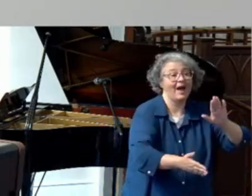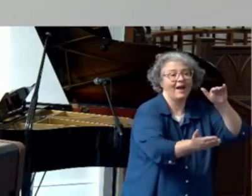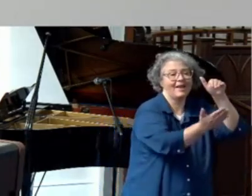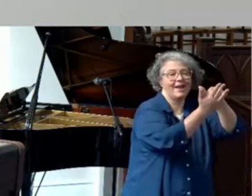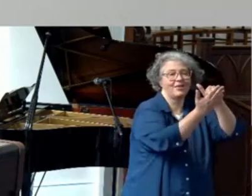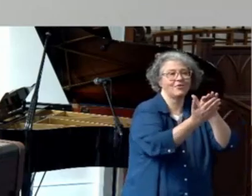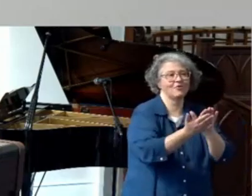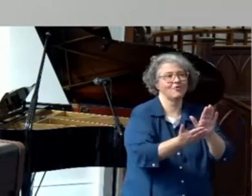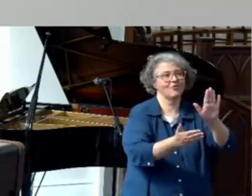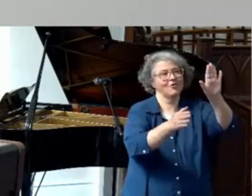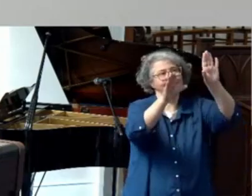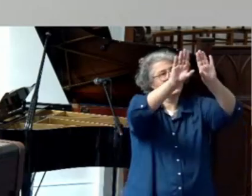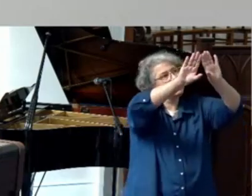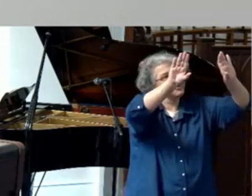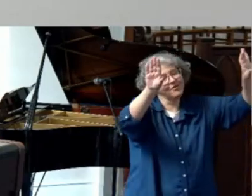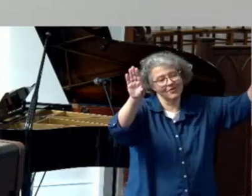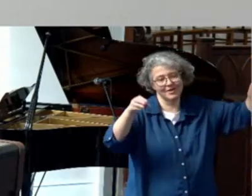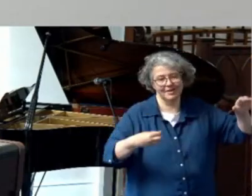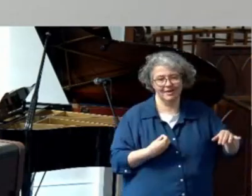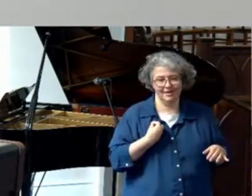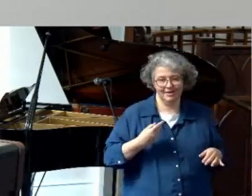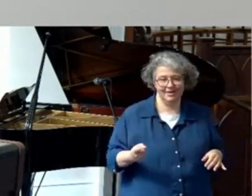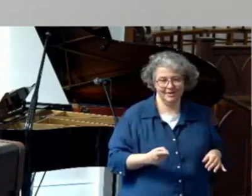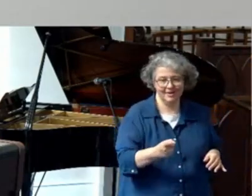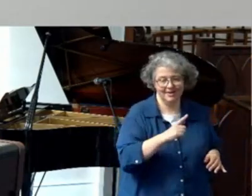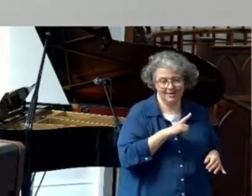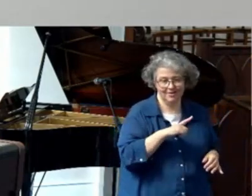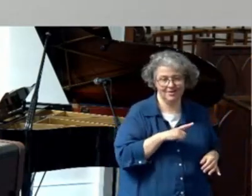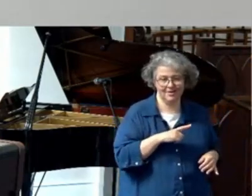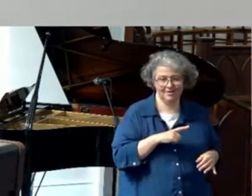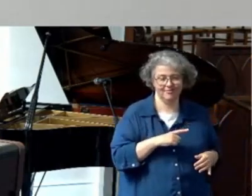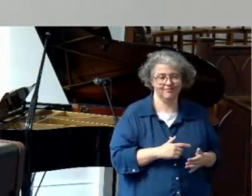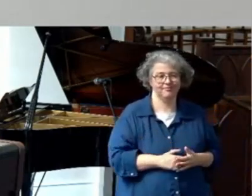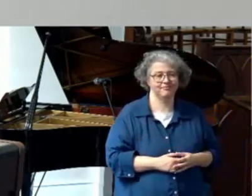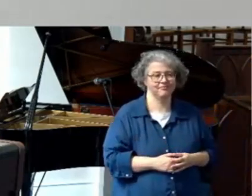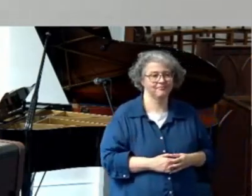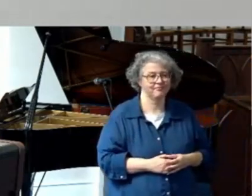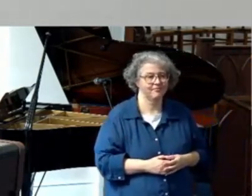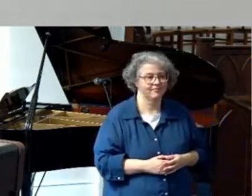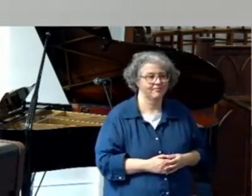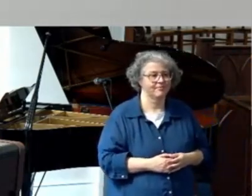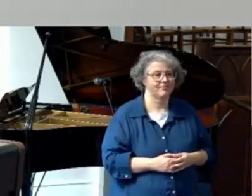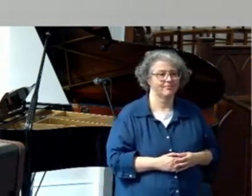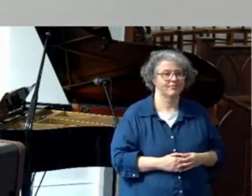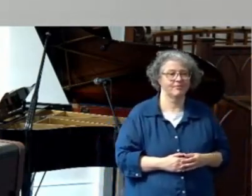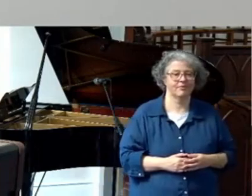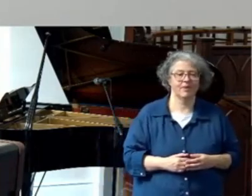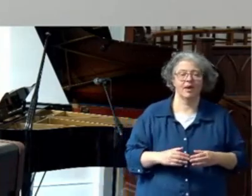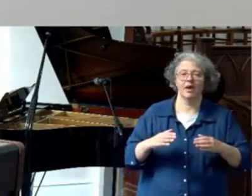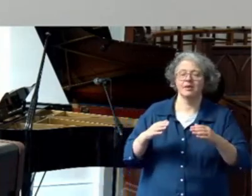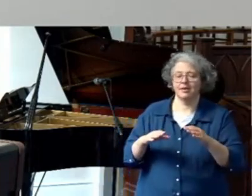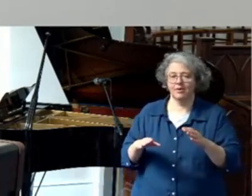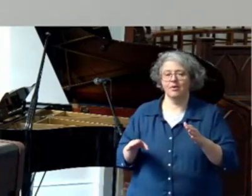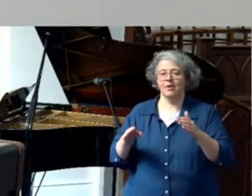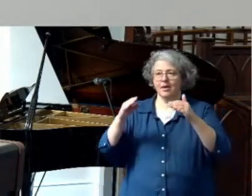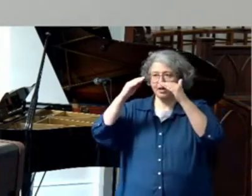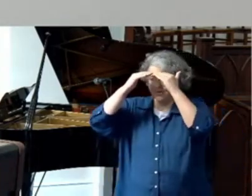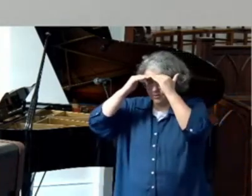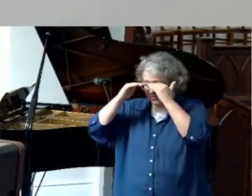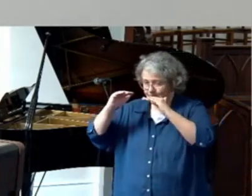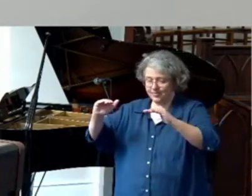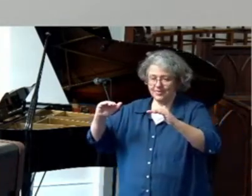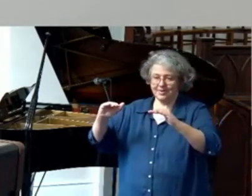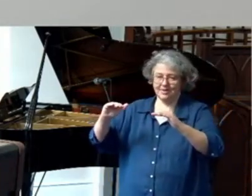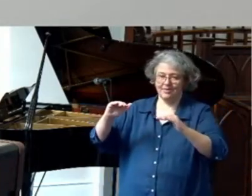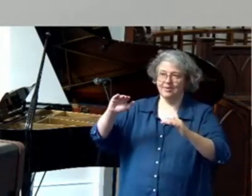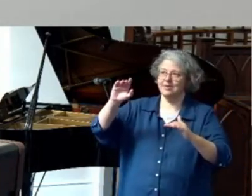veja como é que Tiago trabalha isso. A submissão à vontade de Deus, na verdade, é o